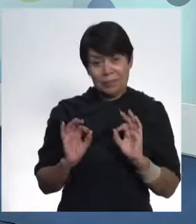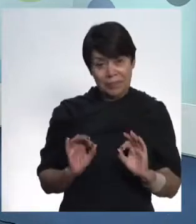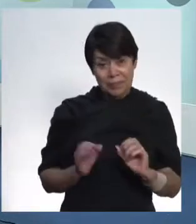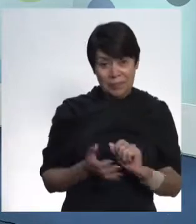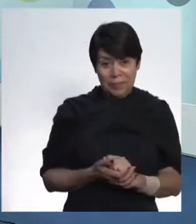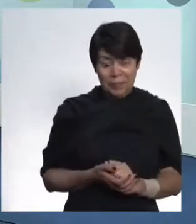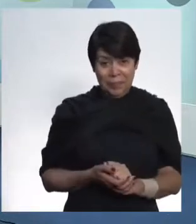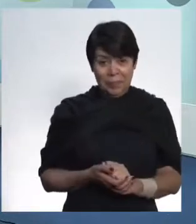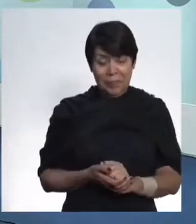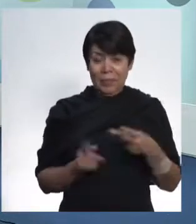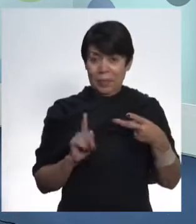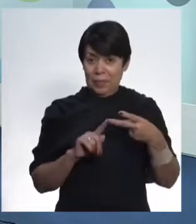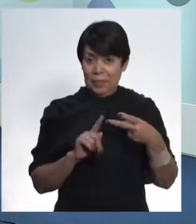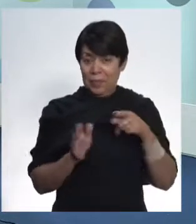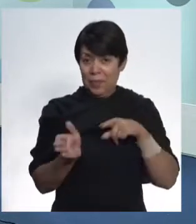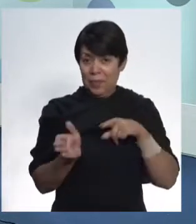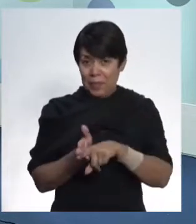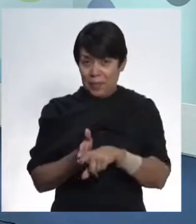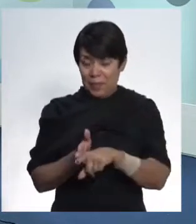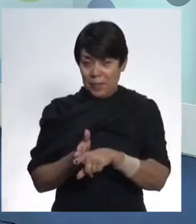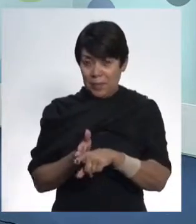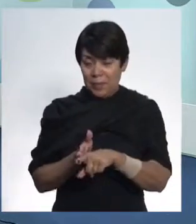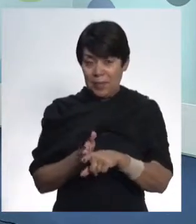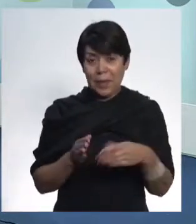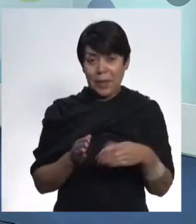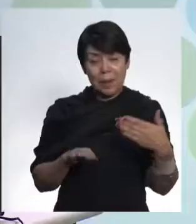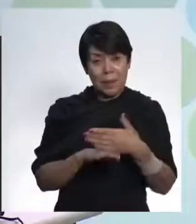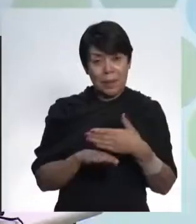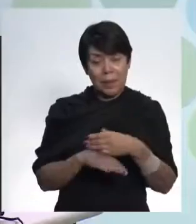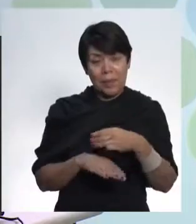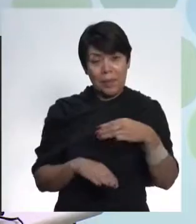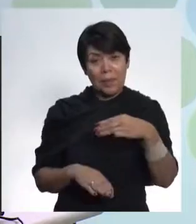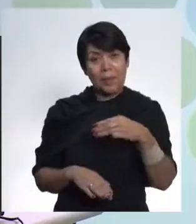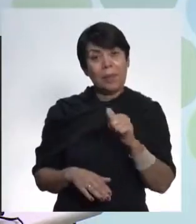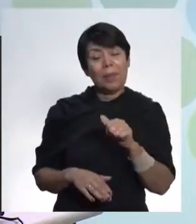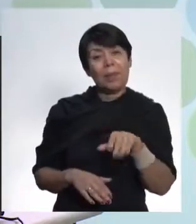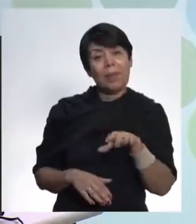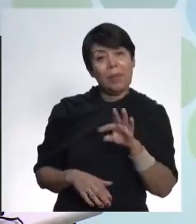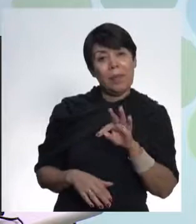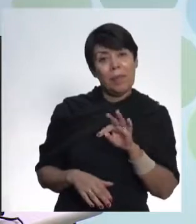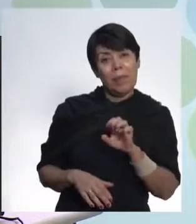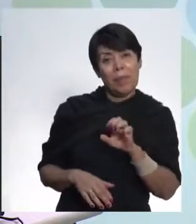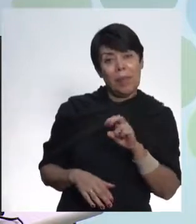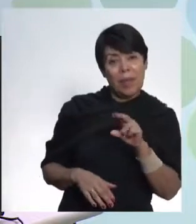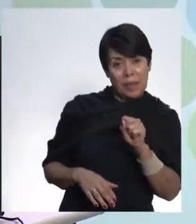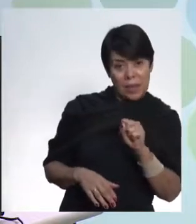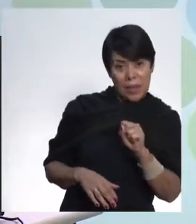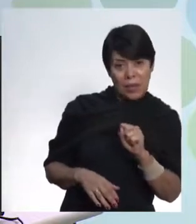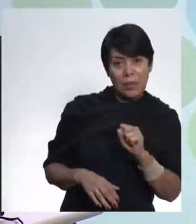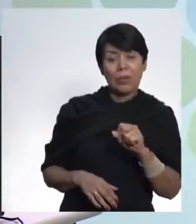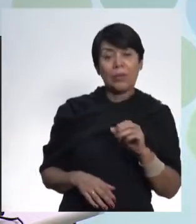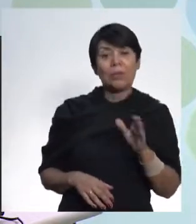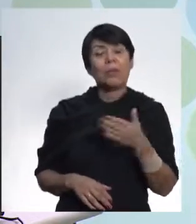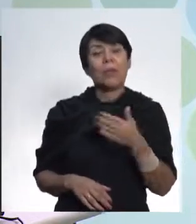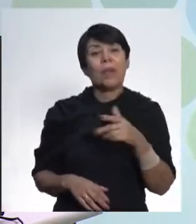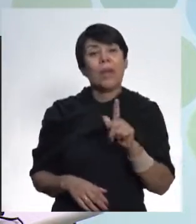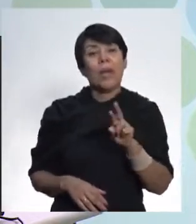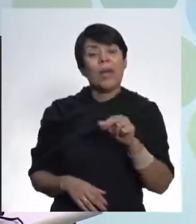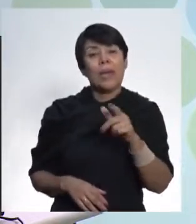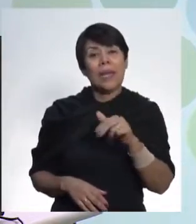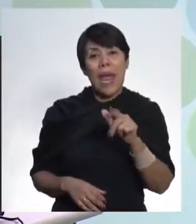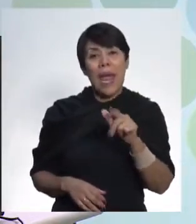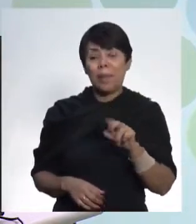lá. Para a segunda questão, a participação do Matheus, do Guilherme e do Kainan com a